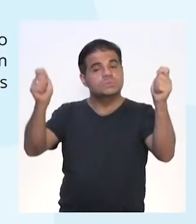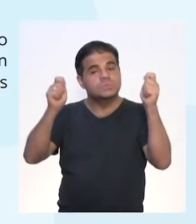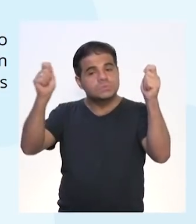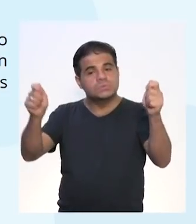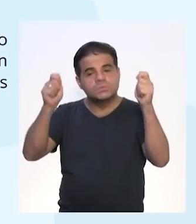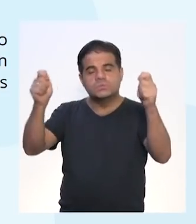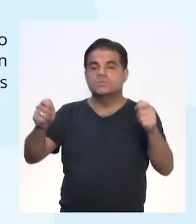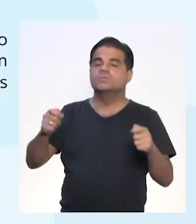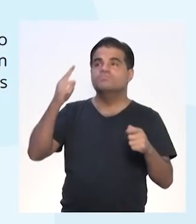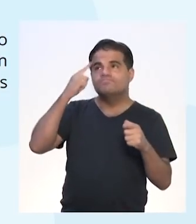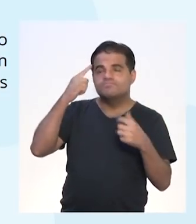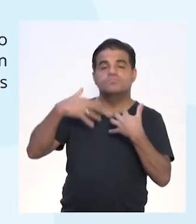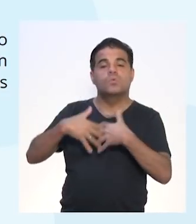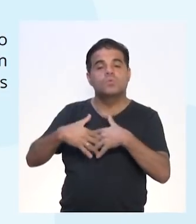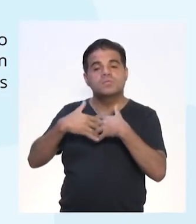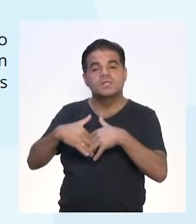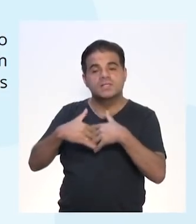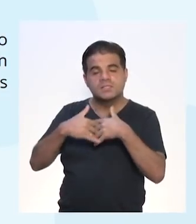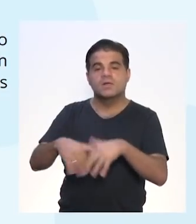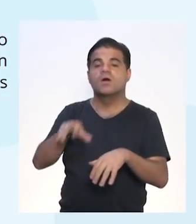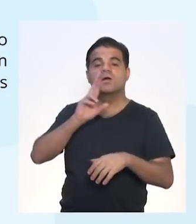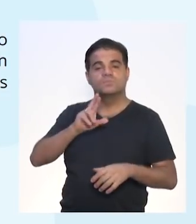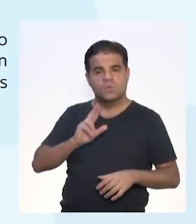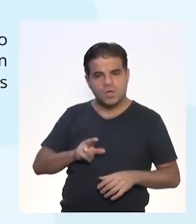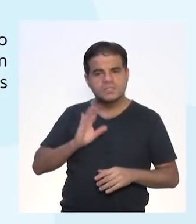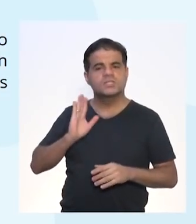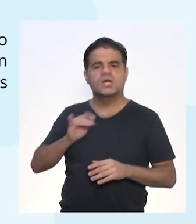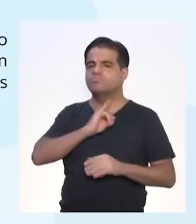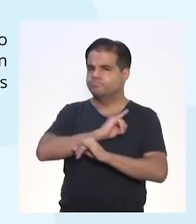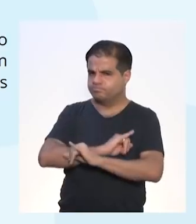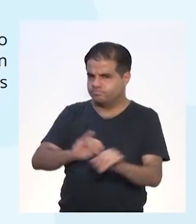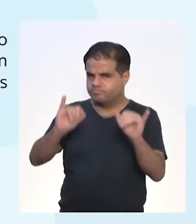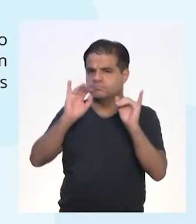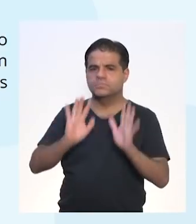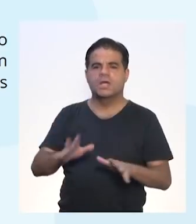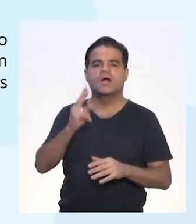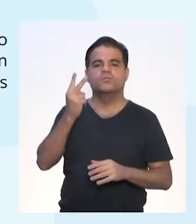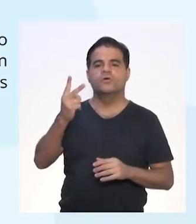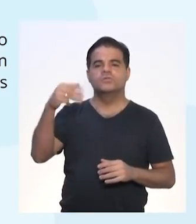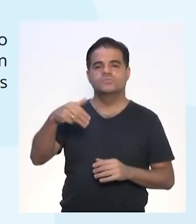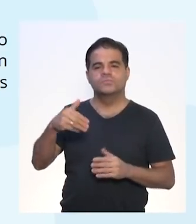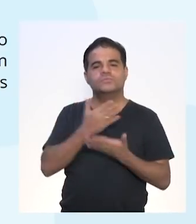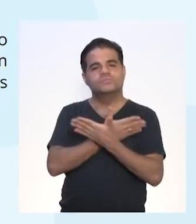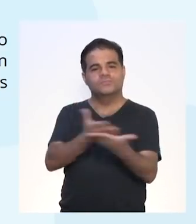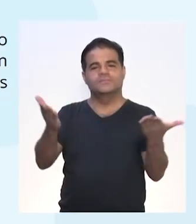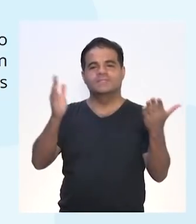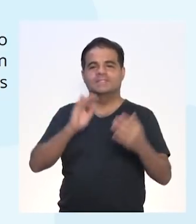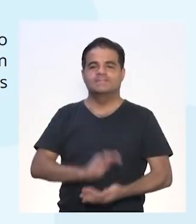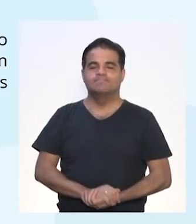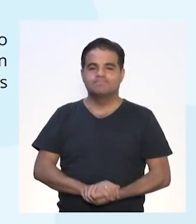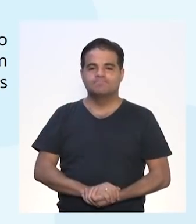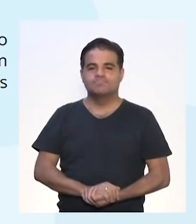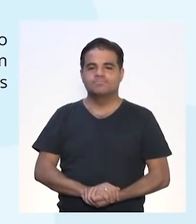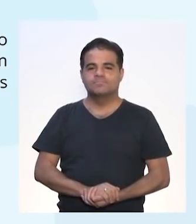de conscientização. A resposta já foi até dita, né? 2 minutinhos para vocês. Vamos lá.